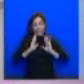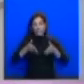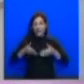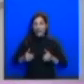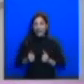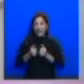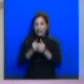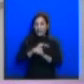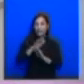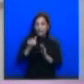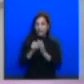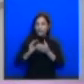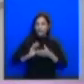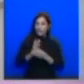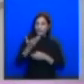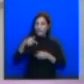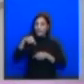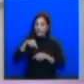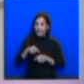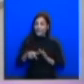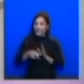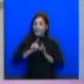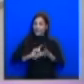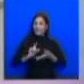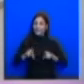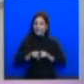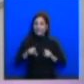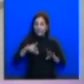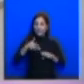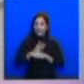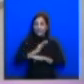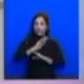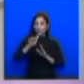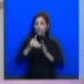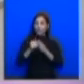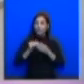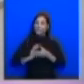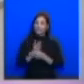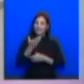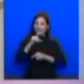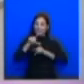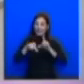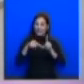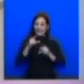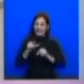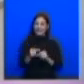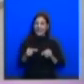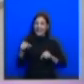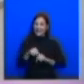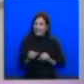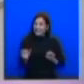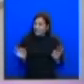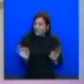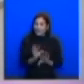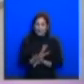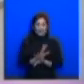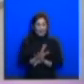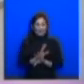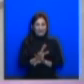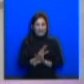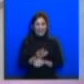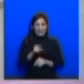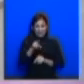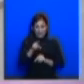já acompanharam de perto todos os procedimentos prévios, que agora também vão validar cada passo do nosso sorteio. Então está tudo pronto por